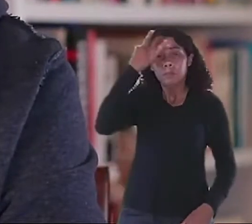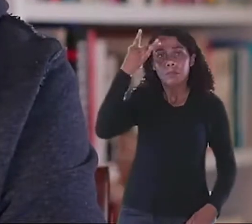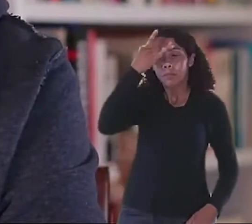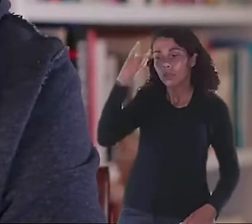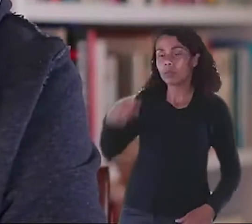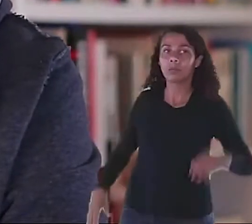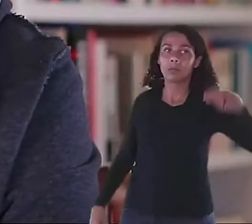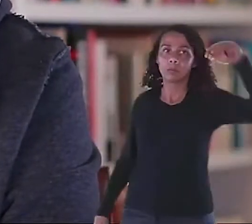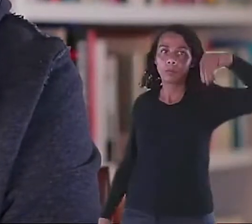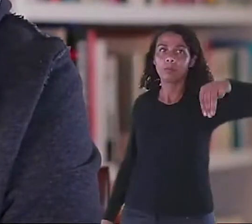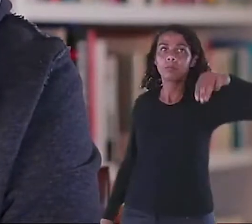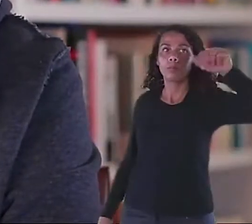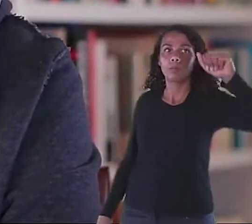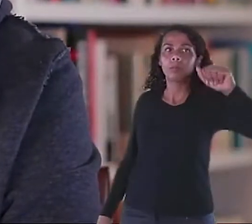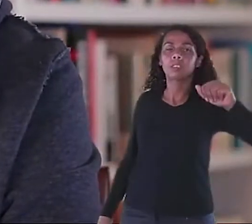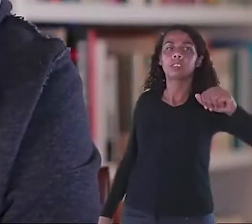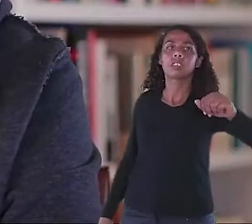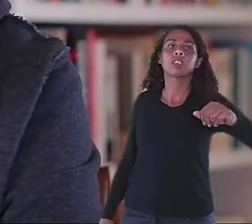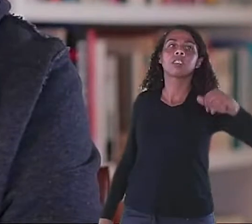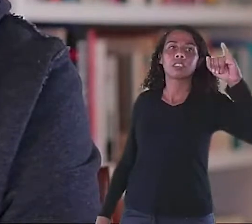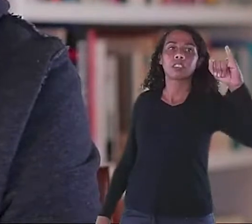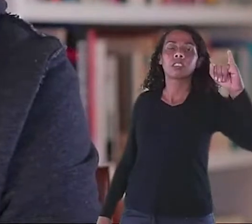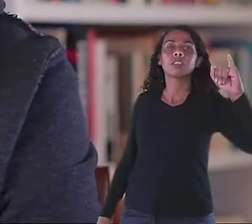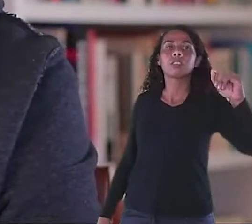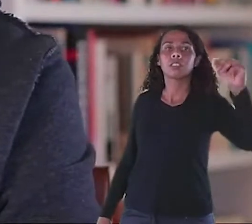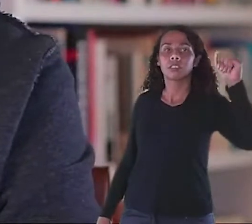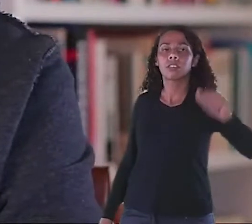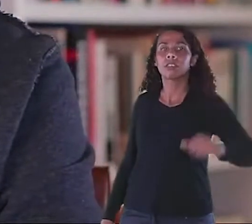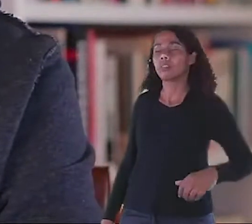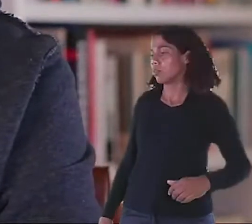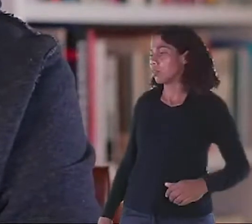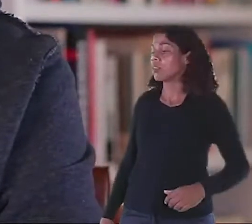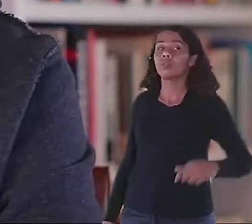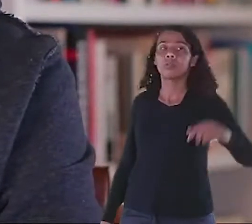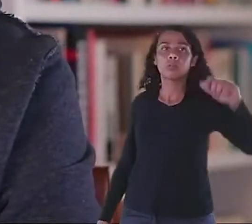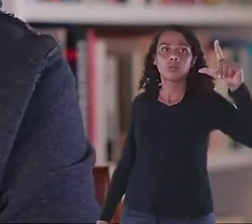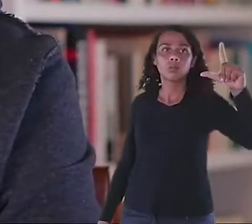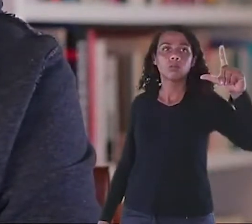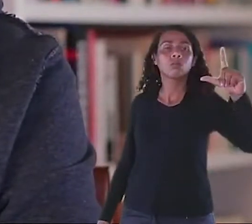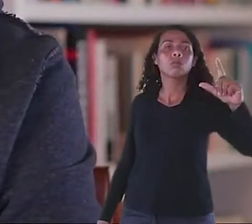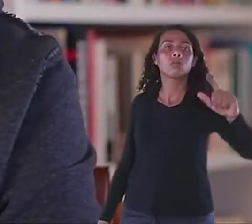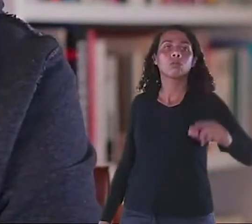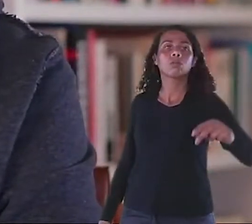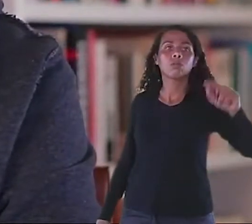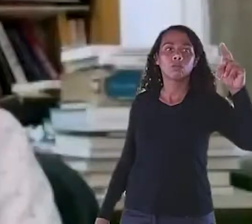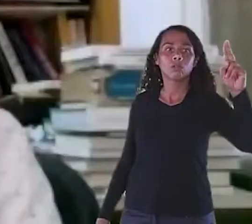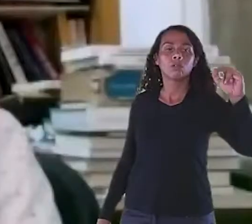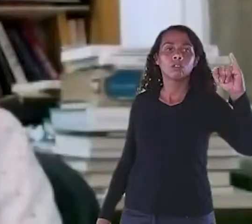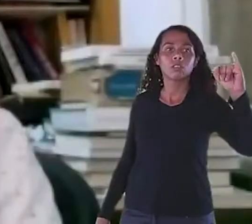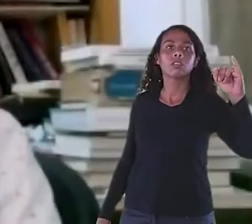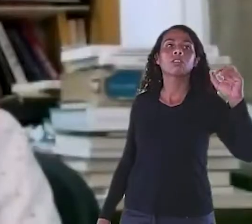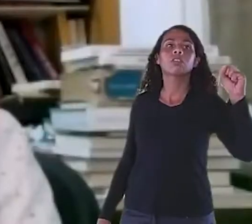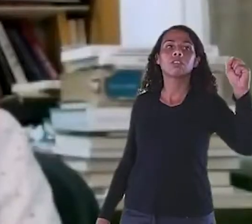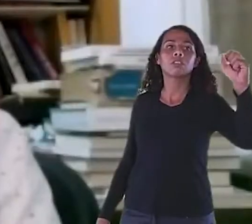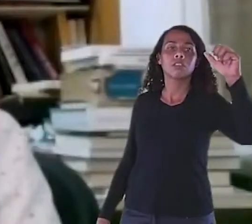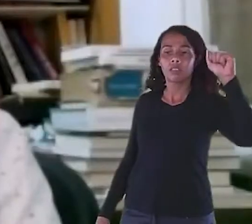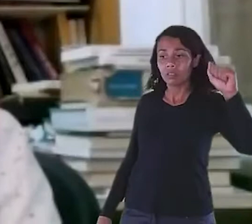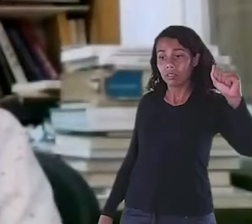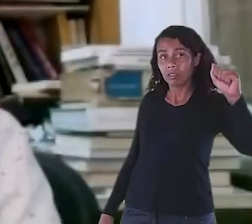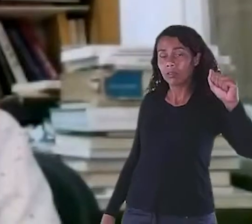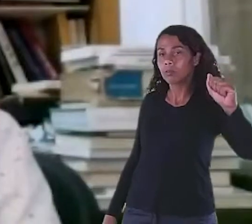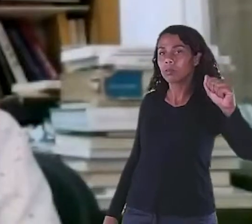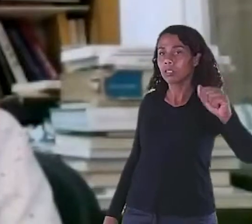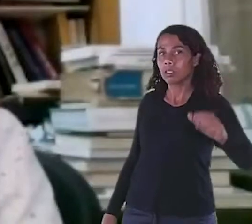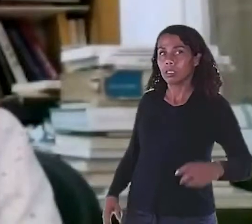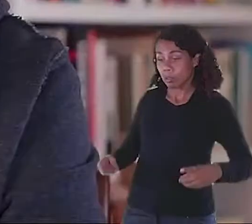de Azeredo. Maria Luísa Brandão de Azeredo, sua prima, né? Claro. Olha aí, minha prima, claro. Muito